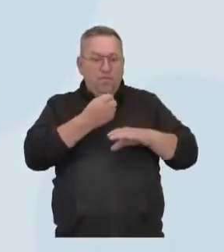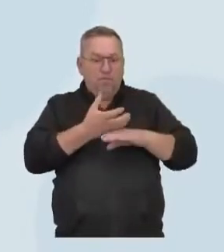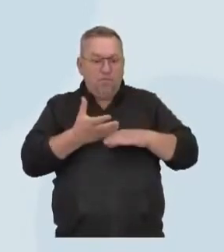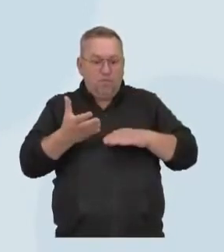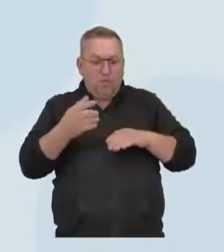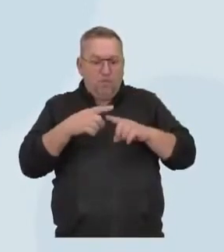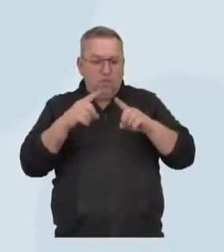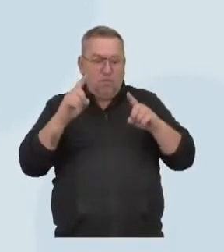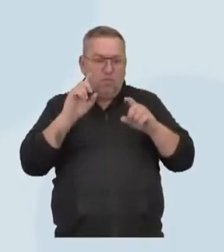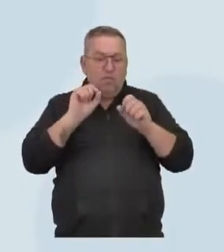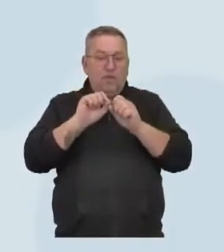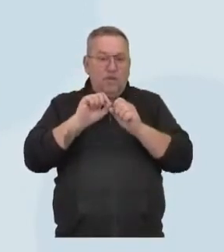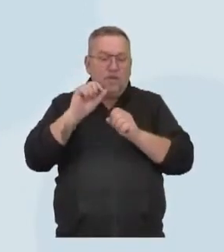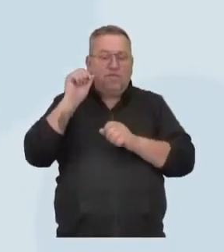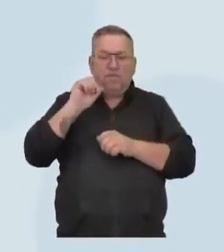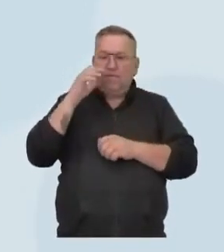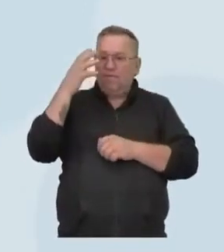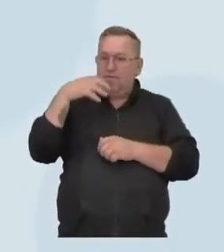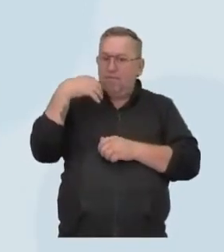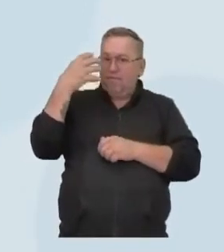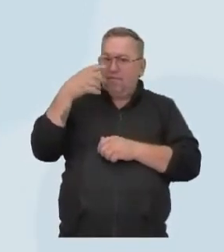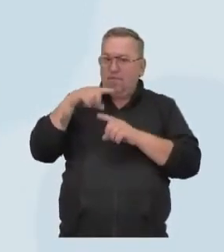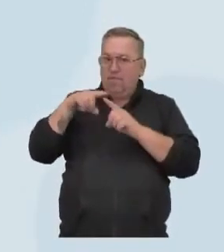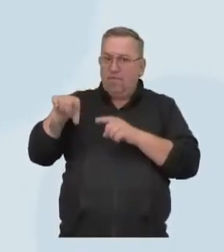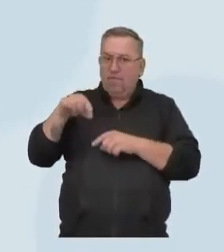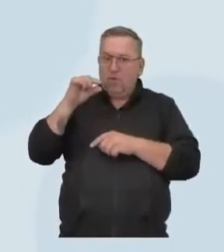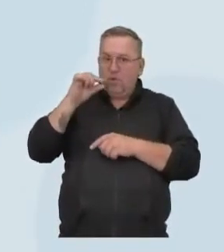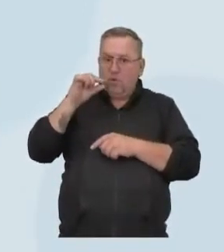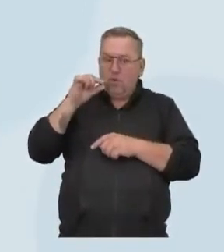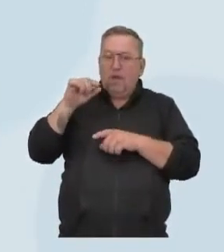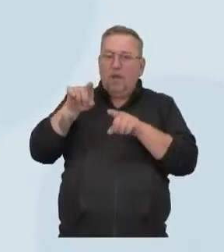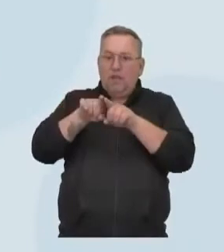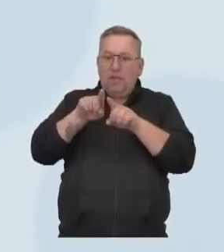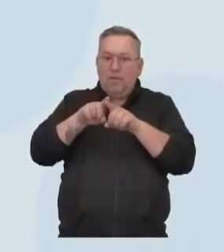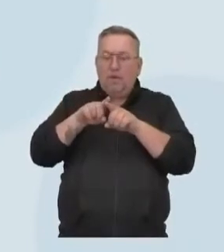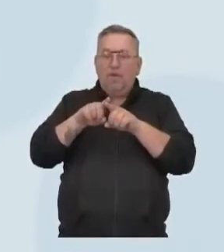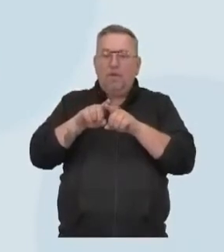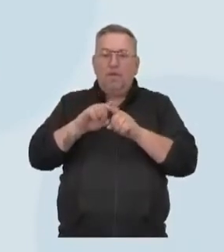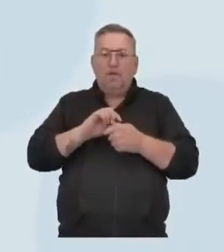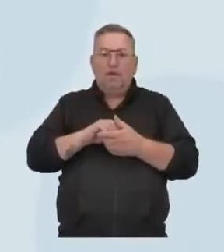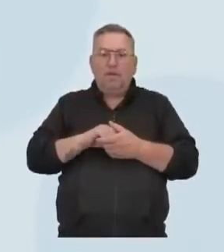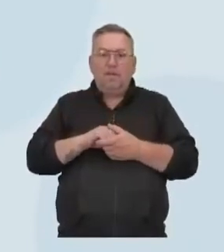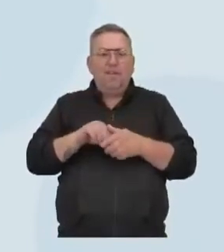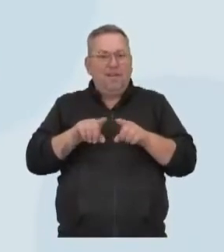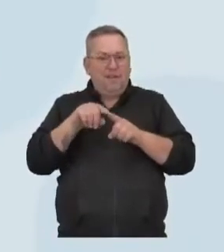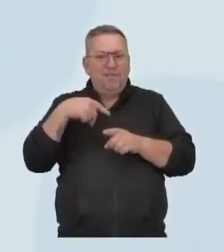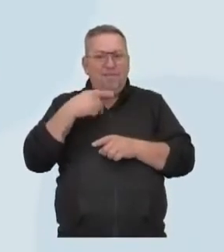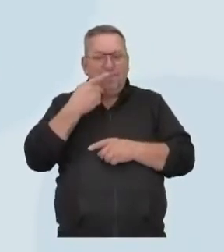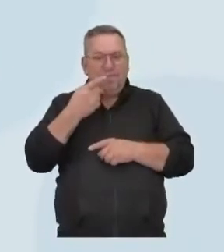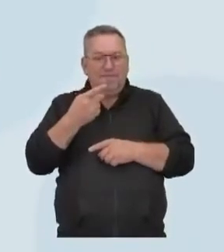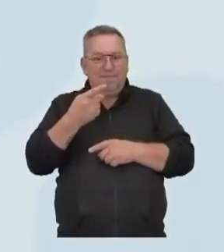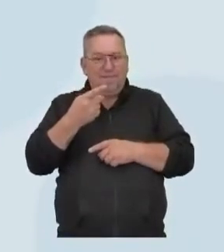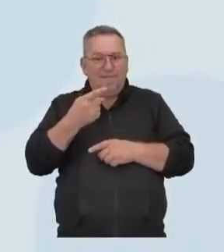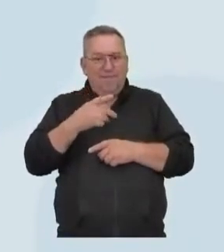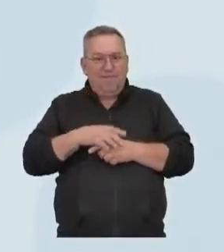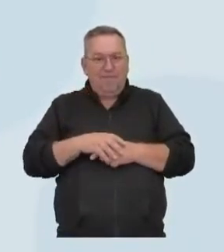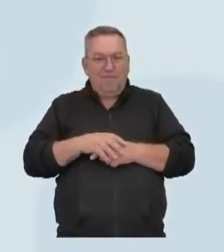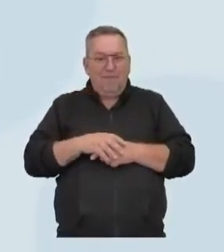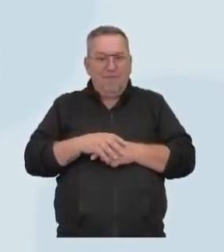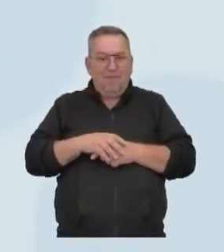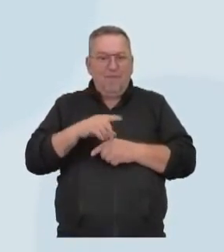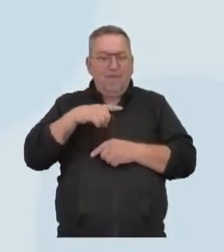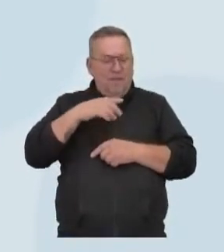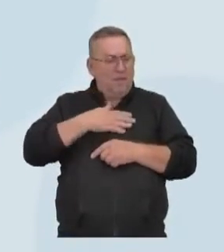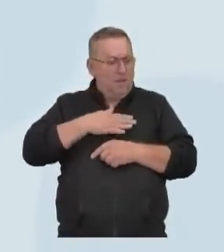mais, já enxotava a cachorrada e puxava o pito de trás da orelha, pigarreava e dizia: olá, amigo, apeie-se,